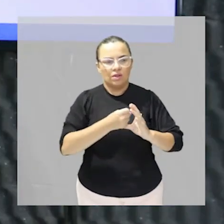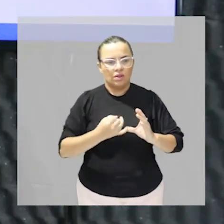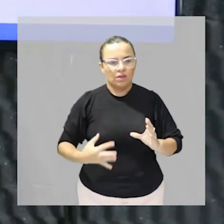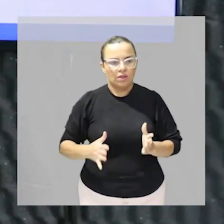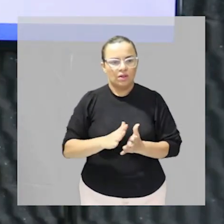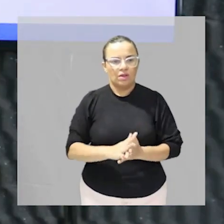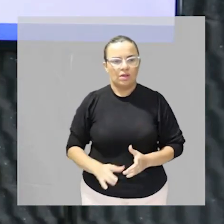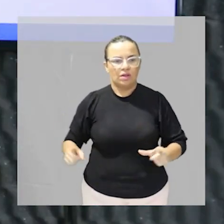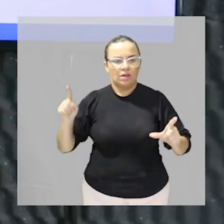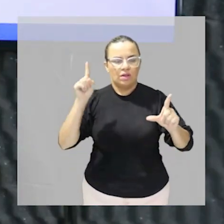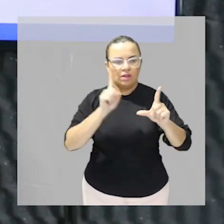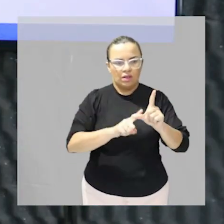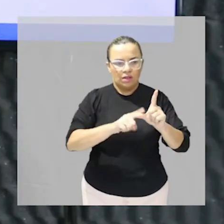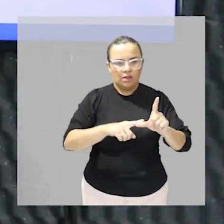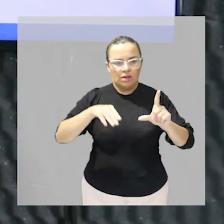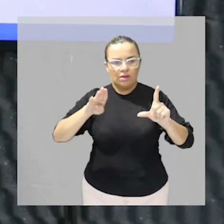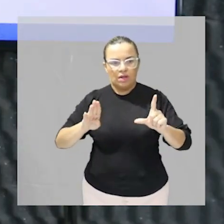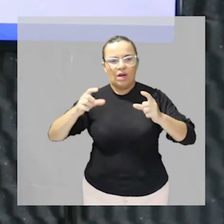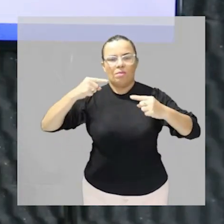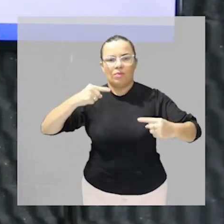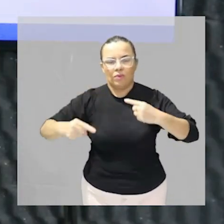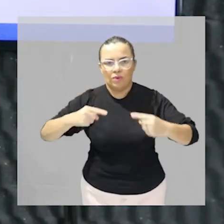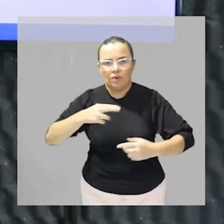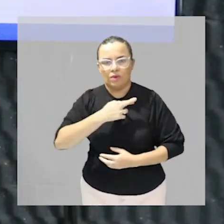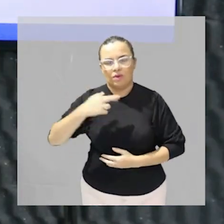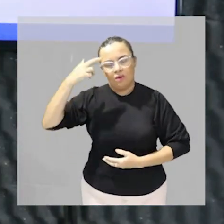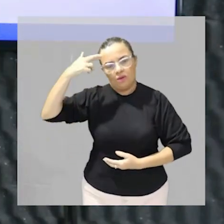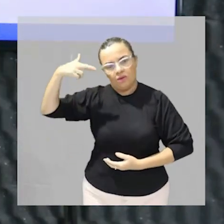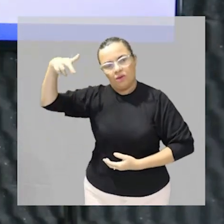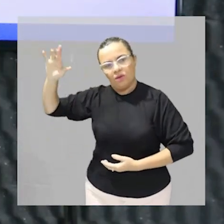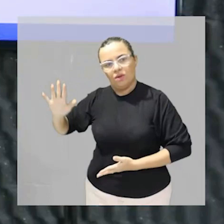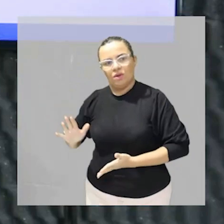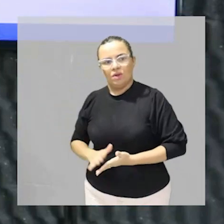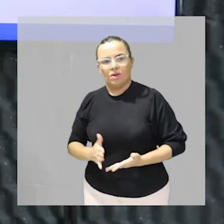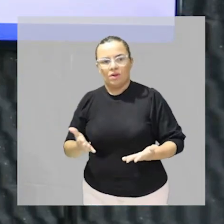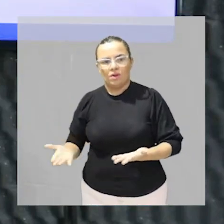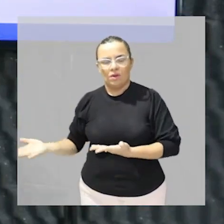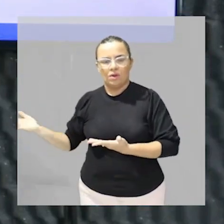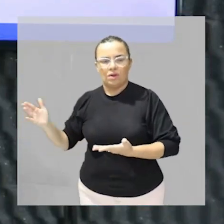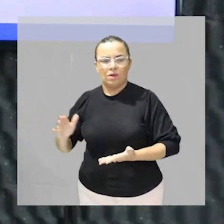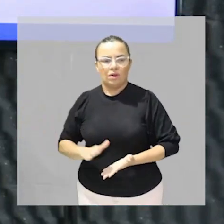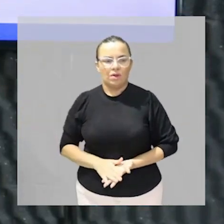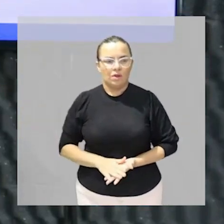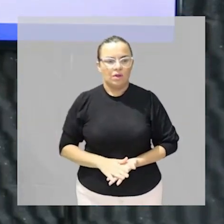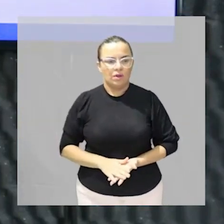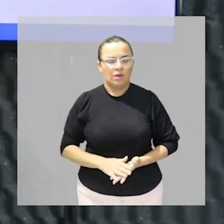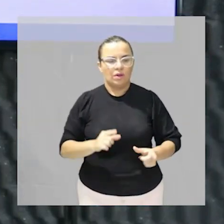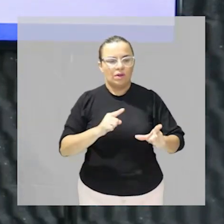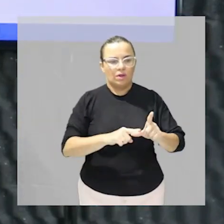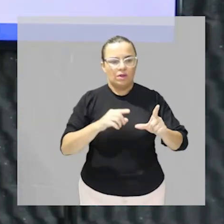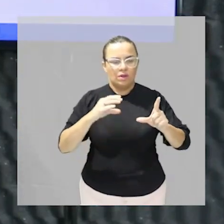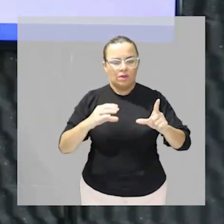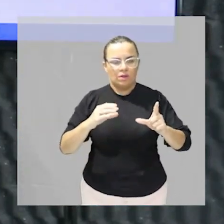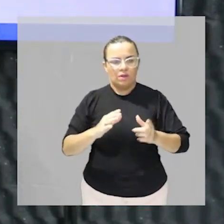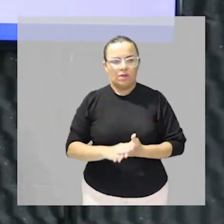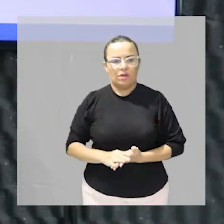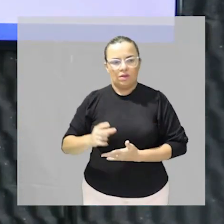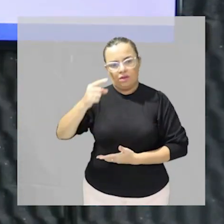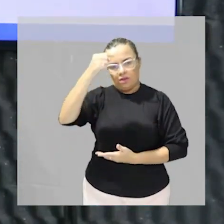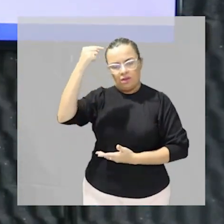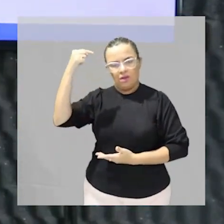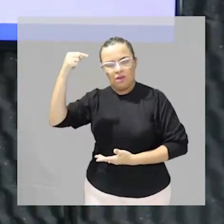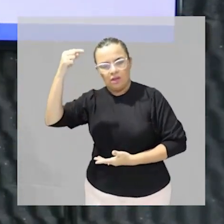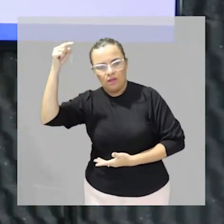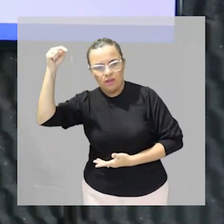e religiosa. Resposta, letra B de bola. Vamos olhar esse distrator. Sagrada e filosófica? Ah, sagrada